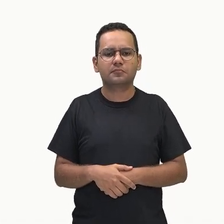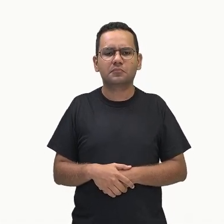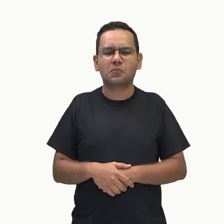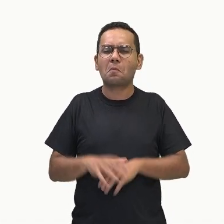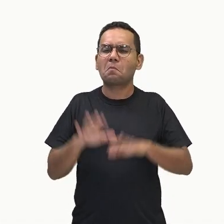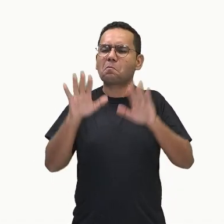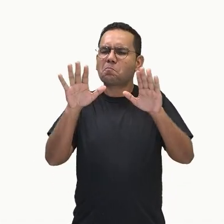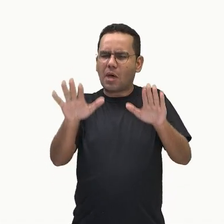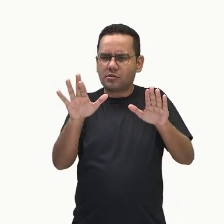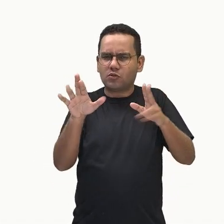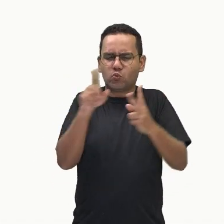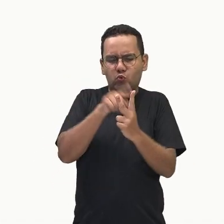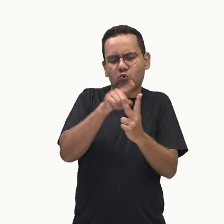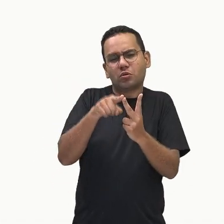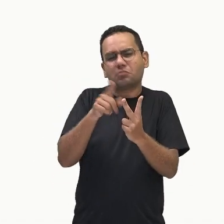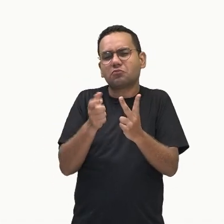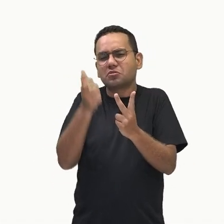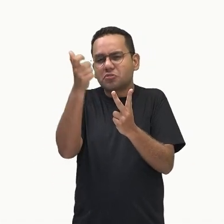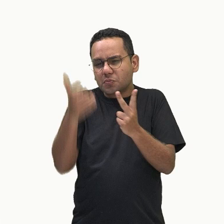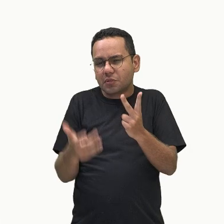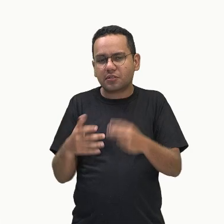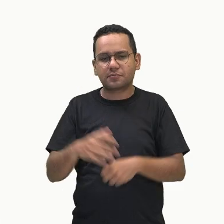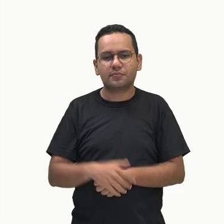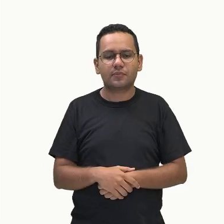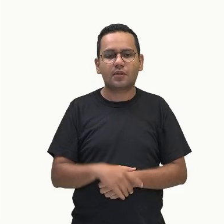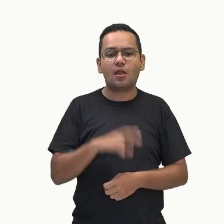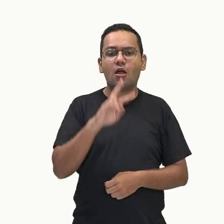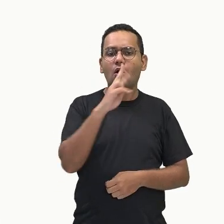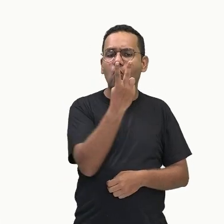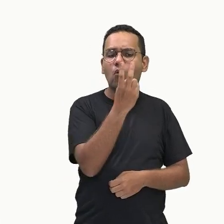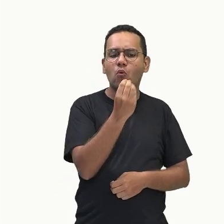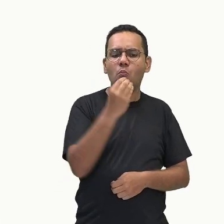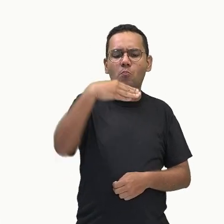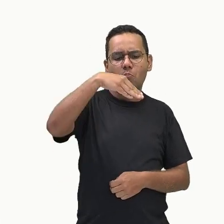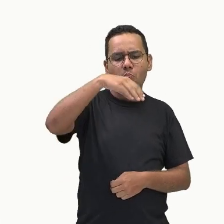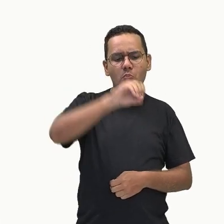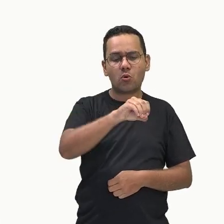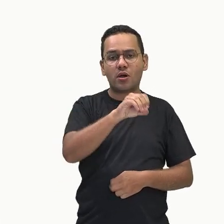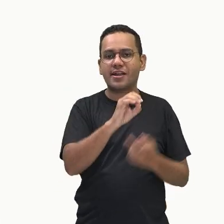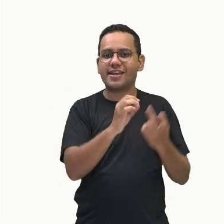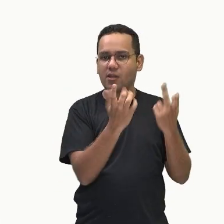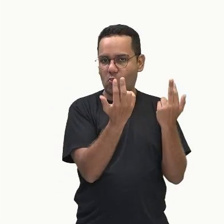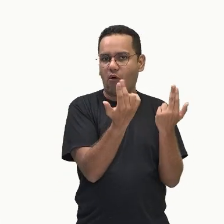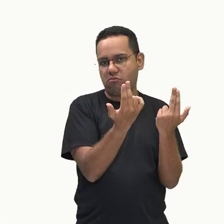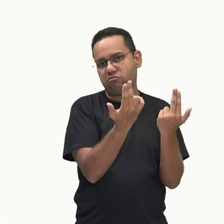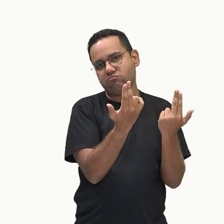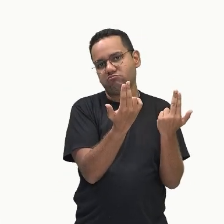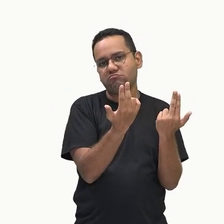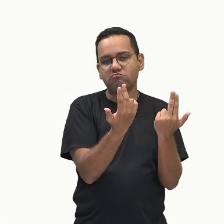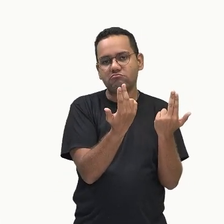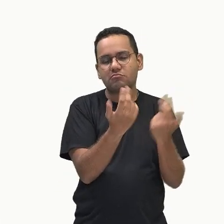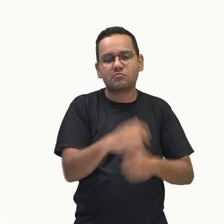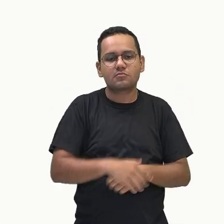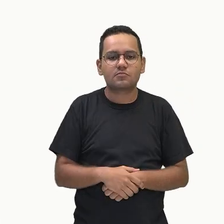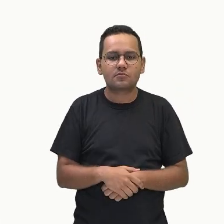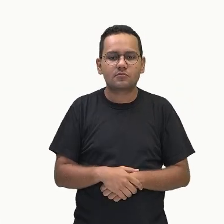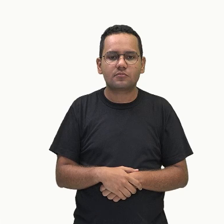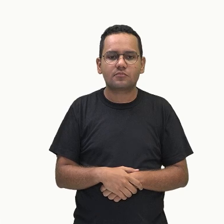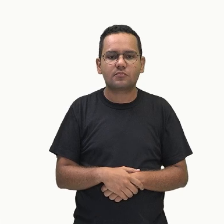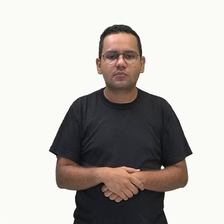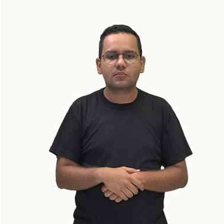2 prefixos aqui. Homo significa igual, tá? Significa igual,